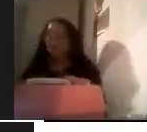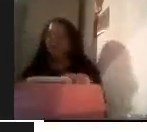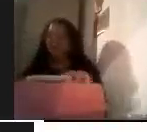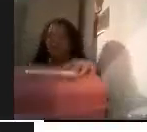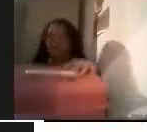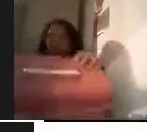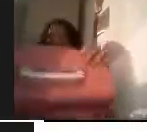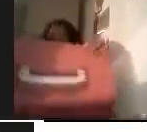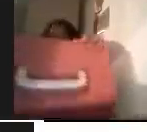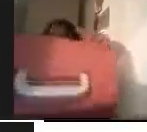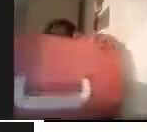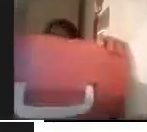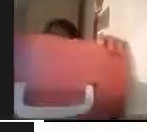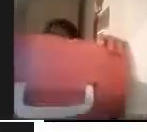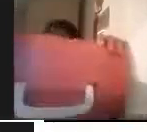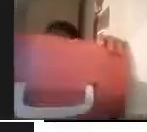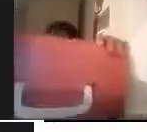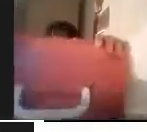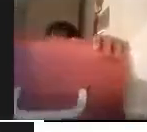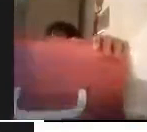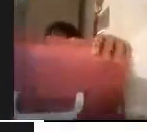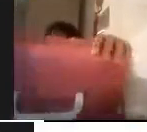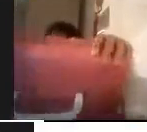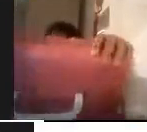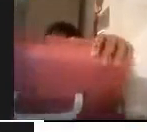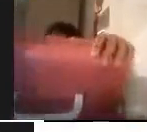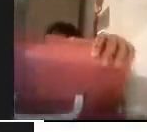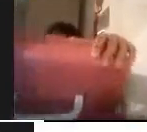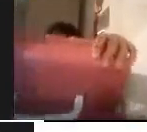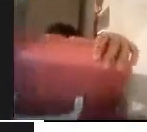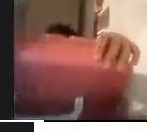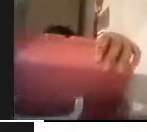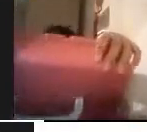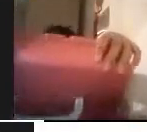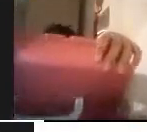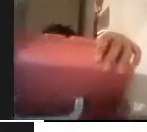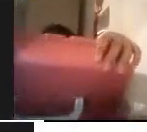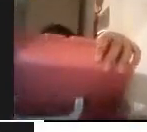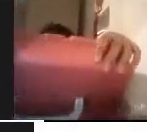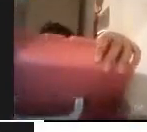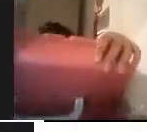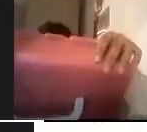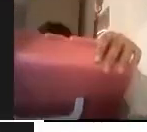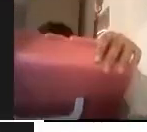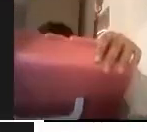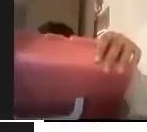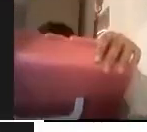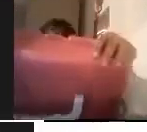Então, a gente vai sempre ver o volume do copinho, quanto é que cabe num estômagozinho de um bebê.